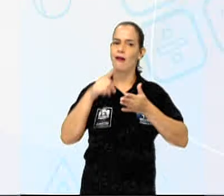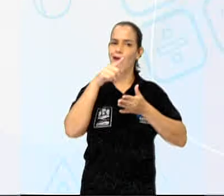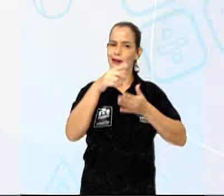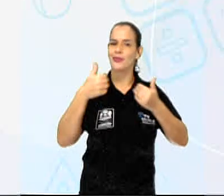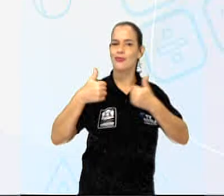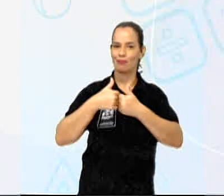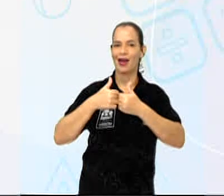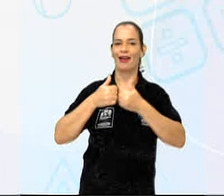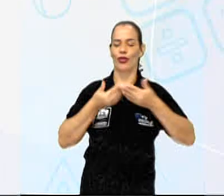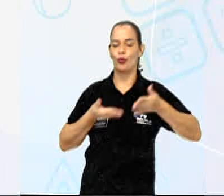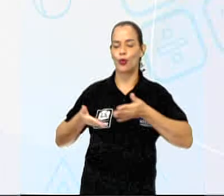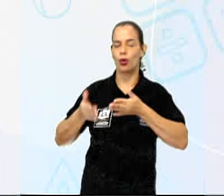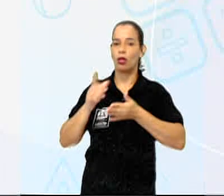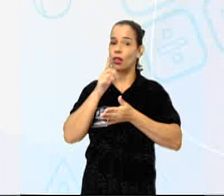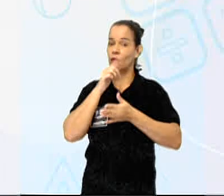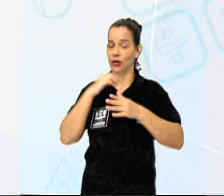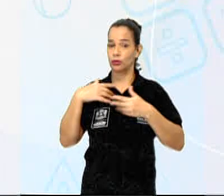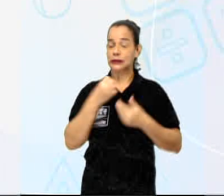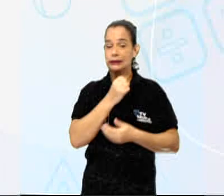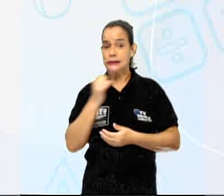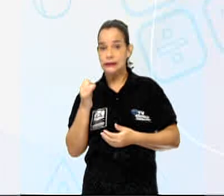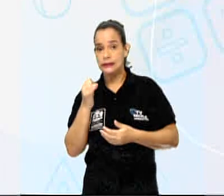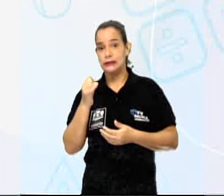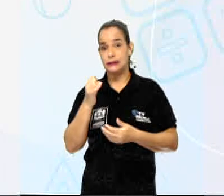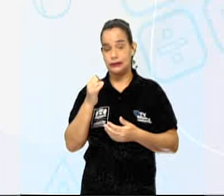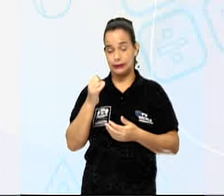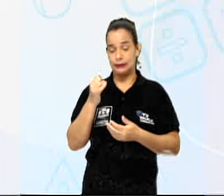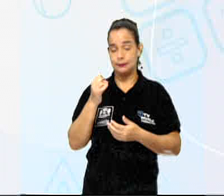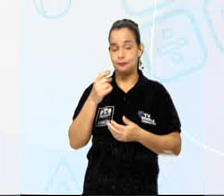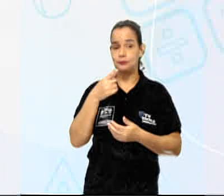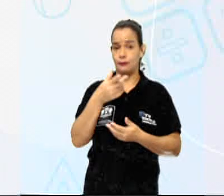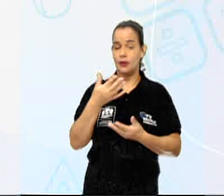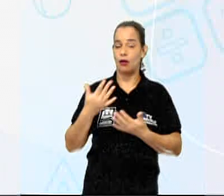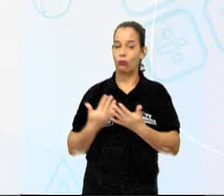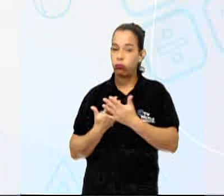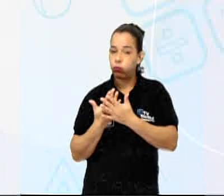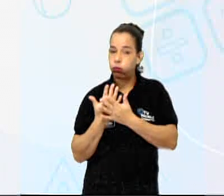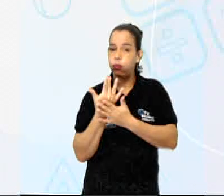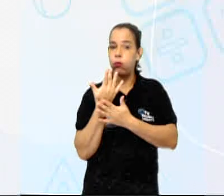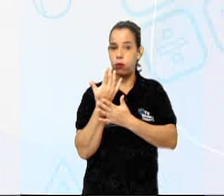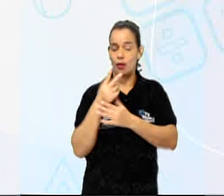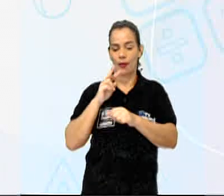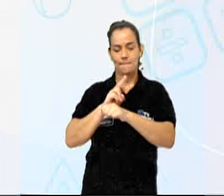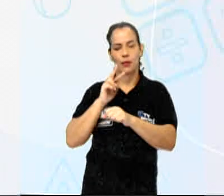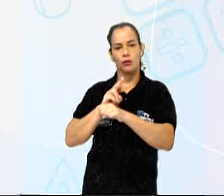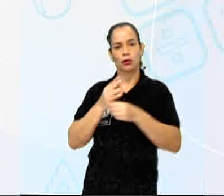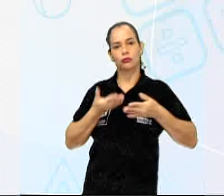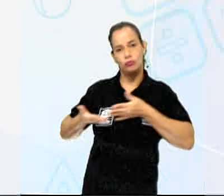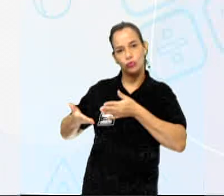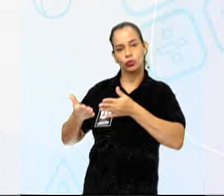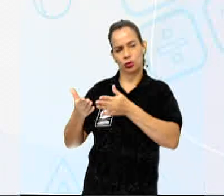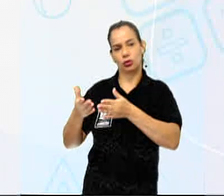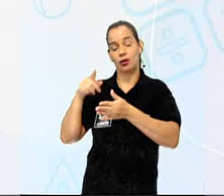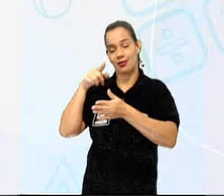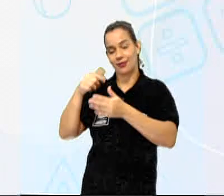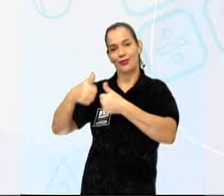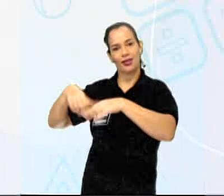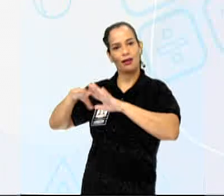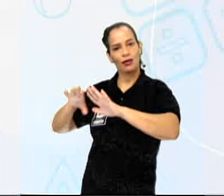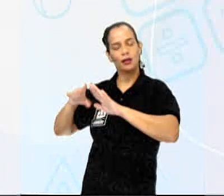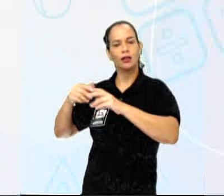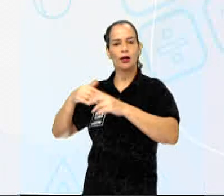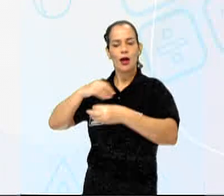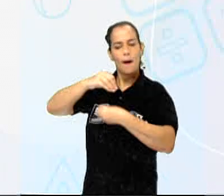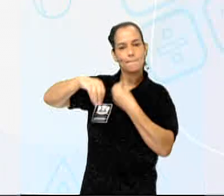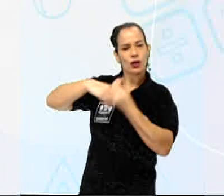a mata ciliar protege o rio, o manguezal também, gente. Ele fica ali naquela região de estuário. É a